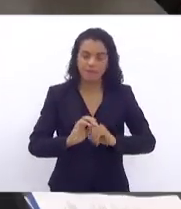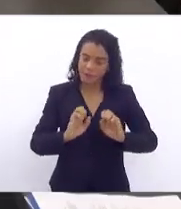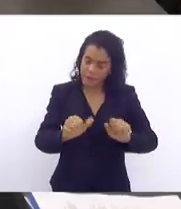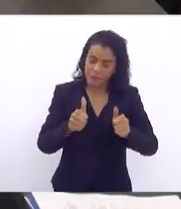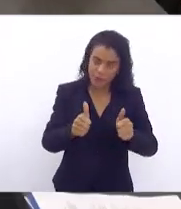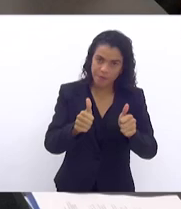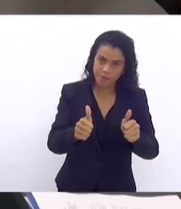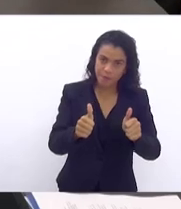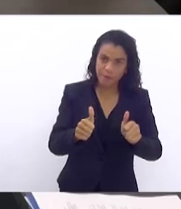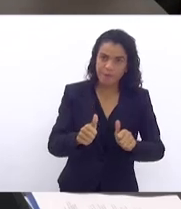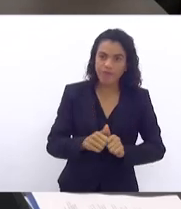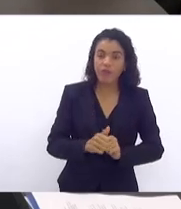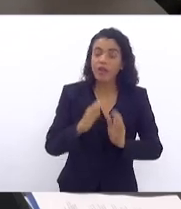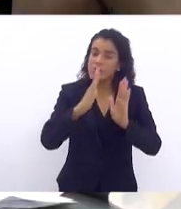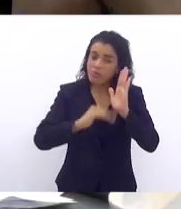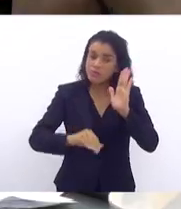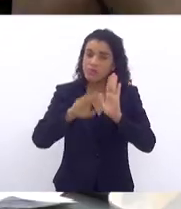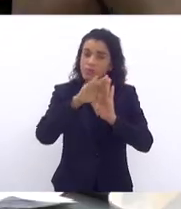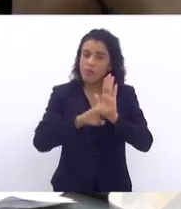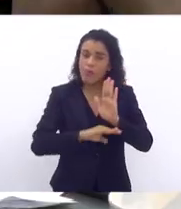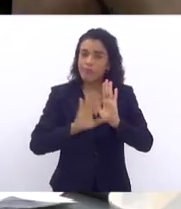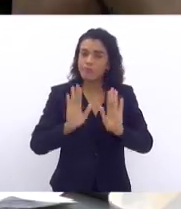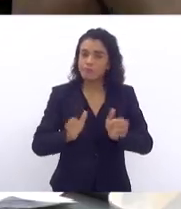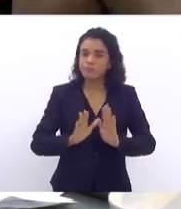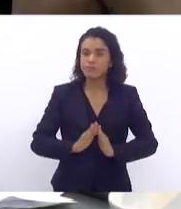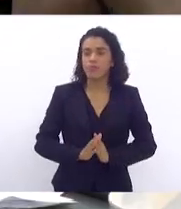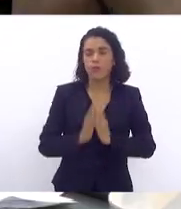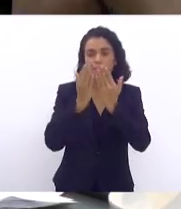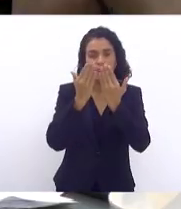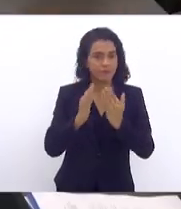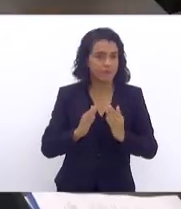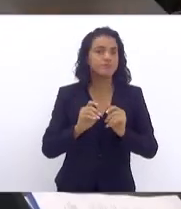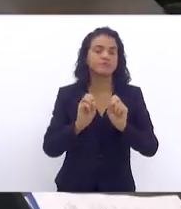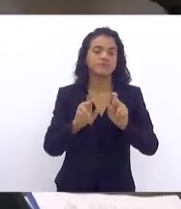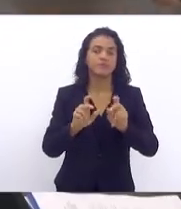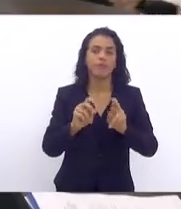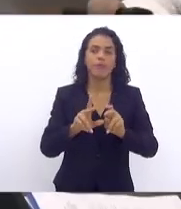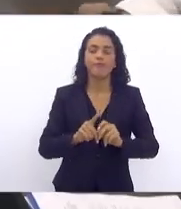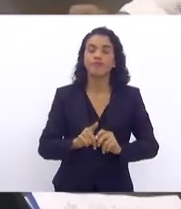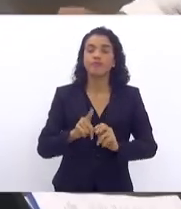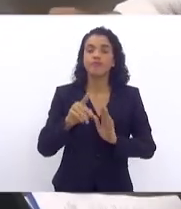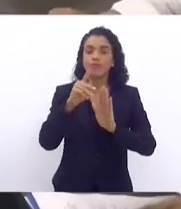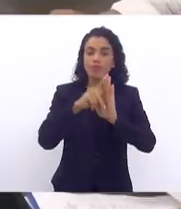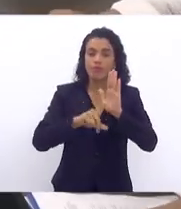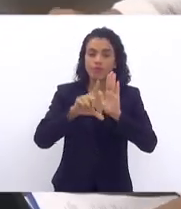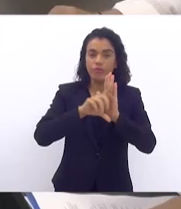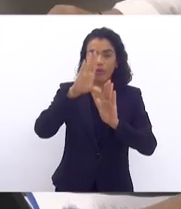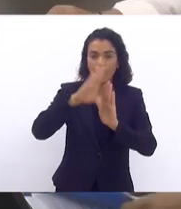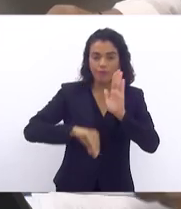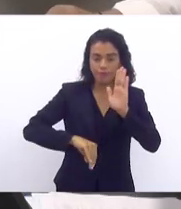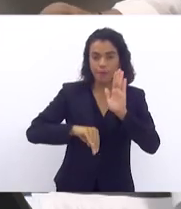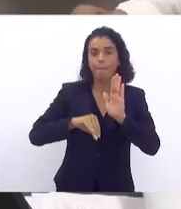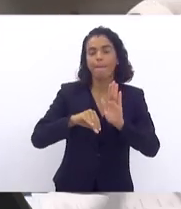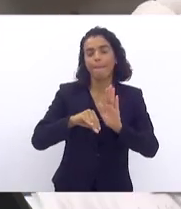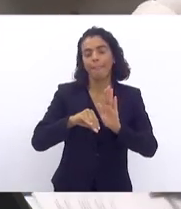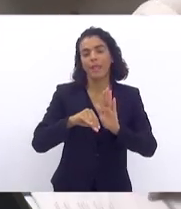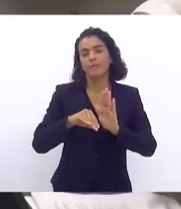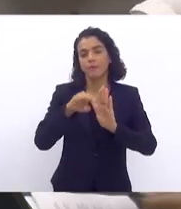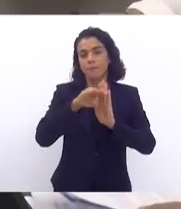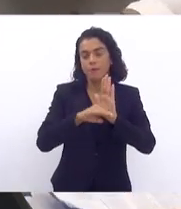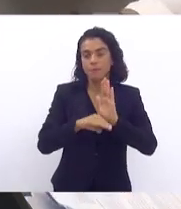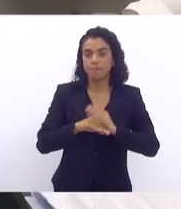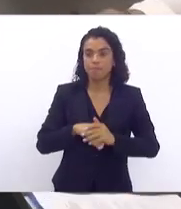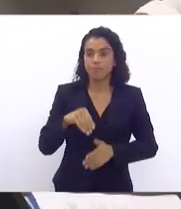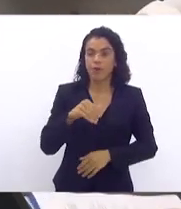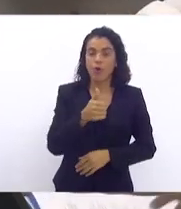bom, tá bom. Mas ele retirou de pauta. Retirou de pauta, vai analisar. Então, um projeto retirado de pauta a pedido do relator. 22 da